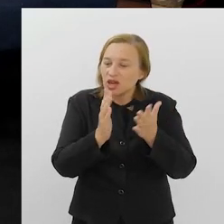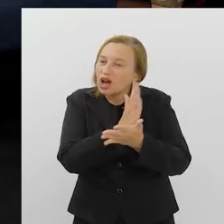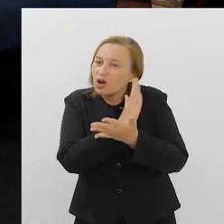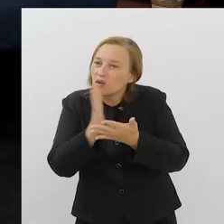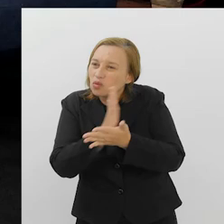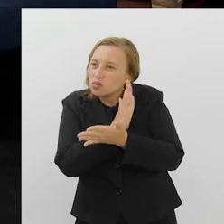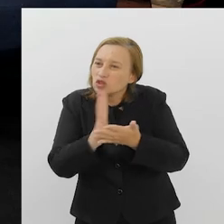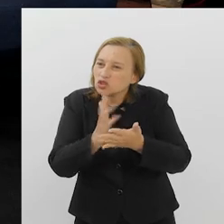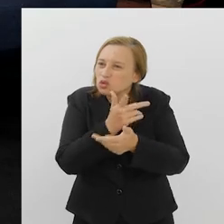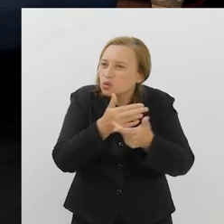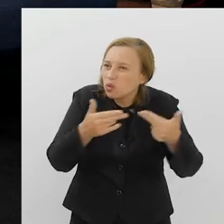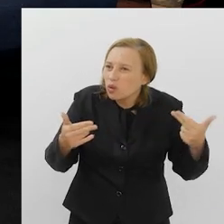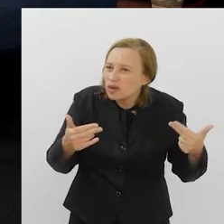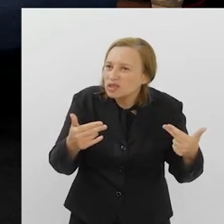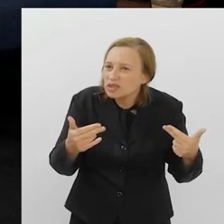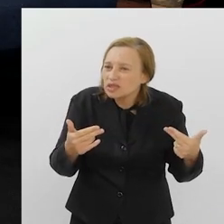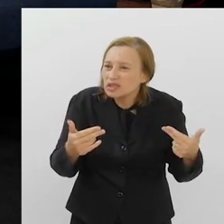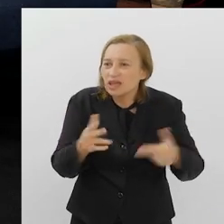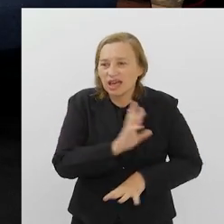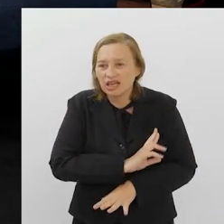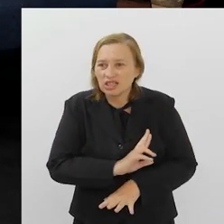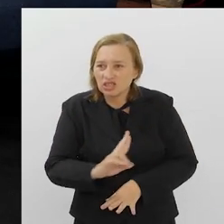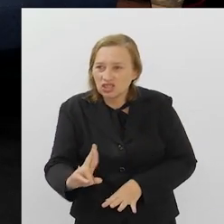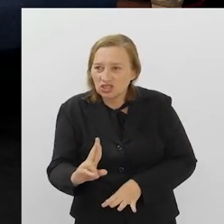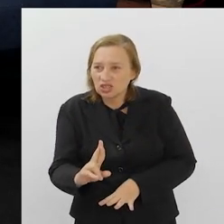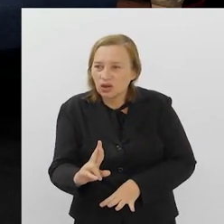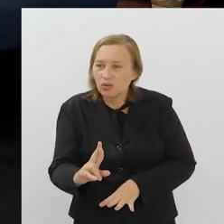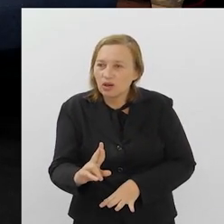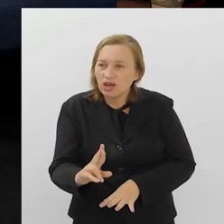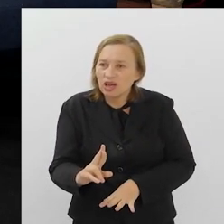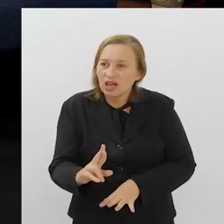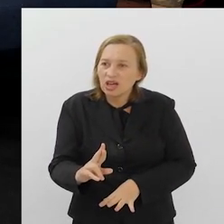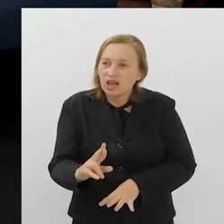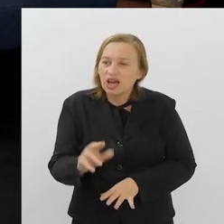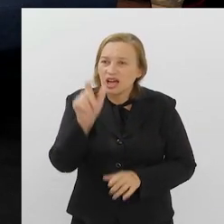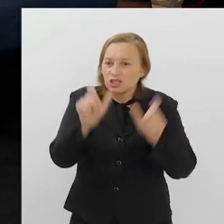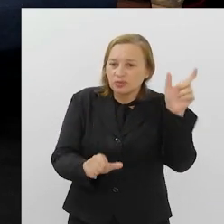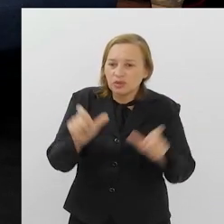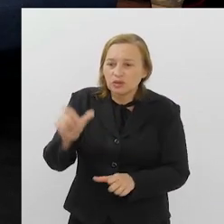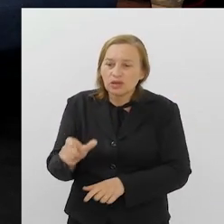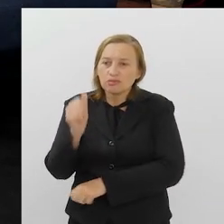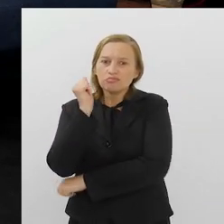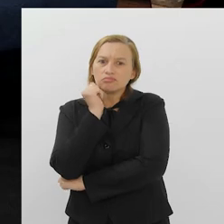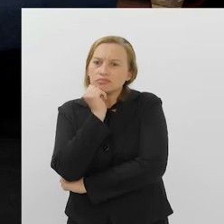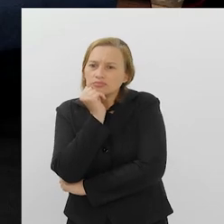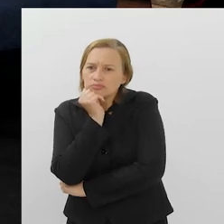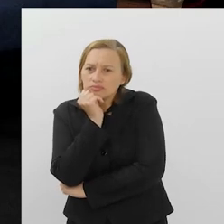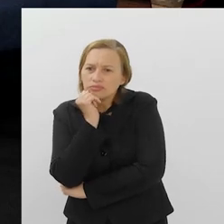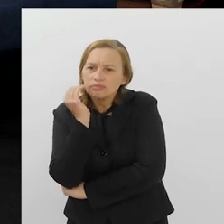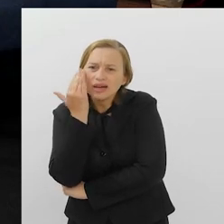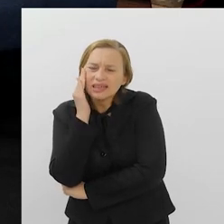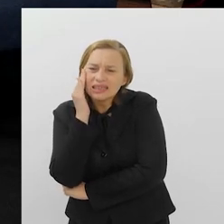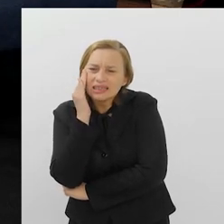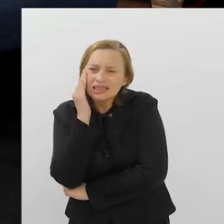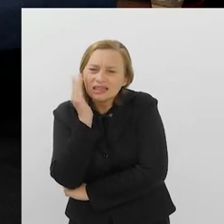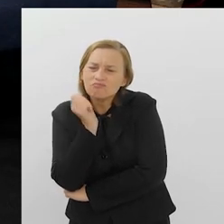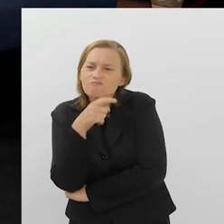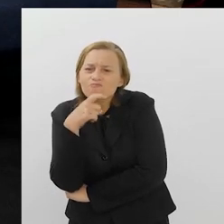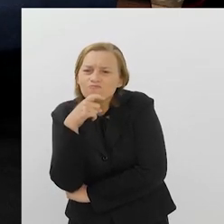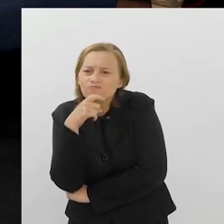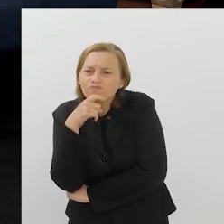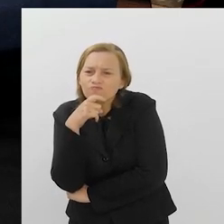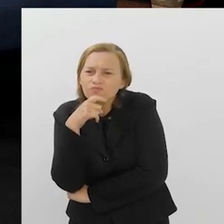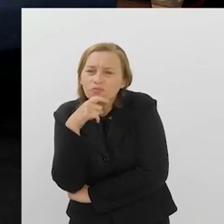passando algumas coisas da da sobre a religião Então as pessoas ficavam ali paradas Para